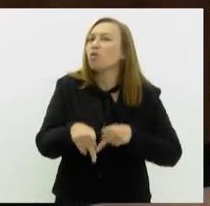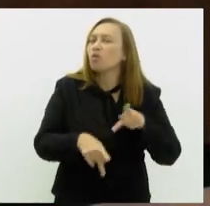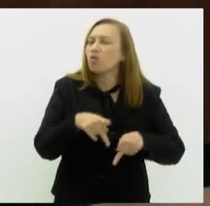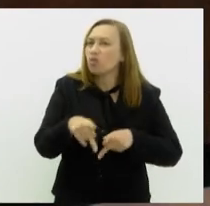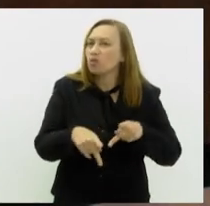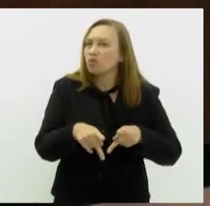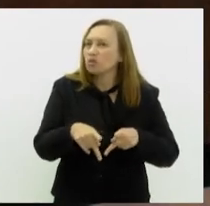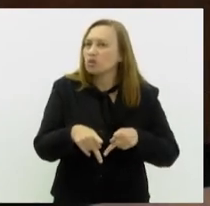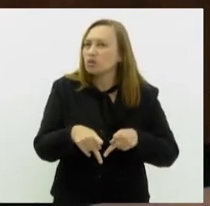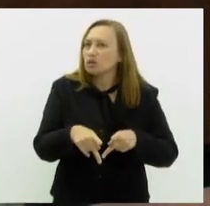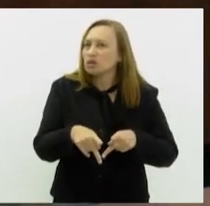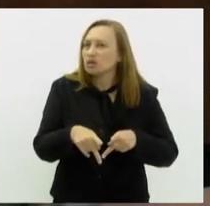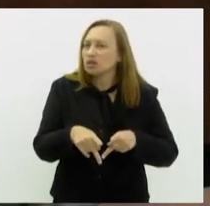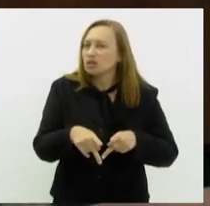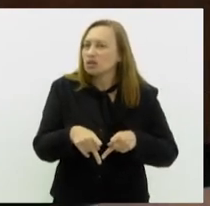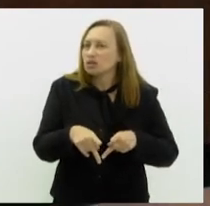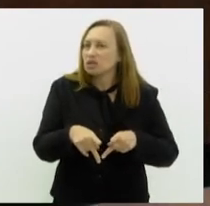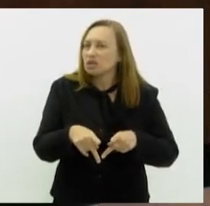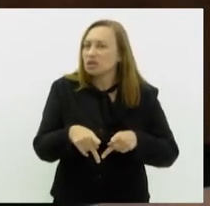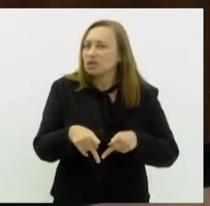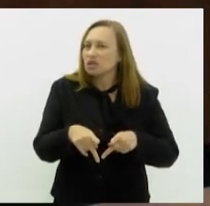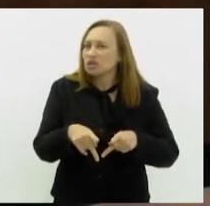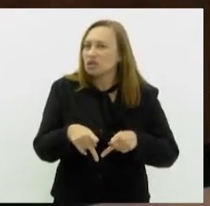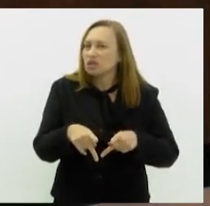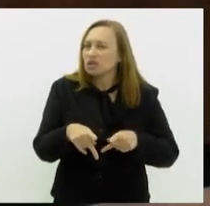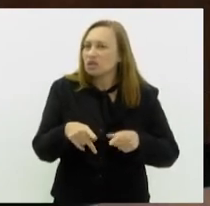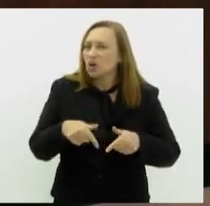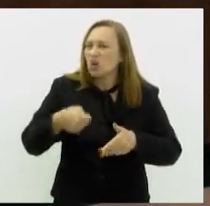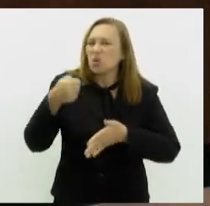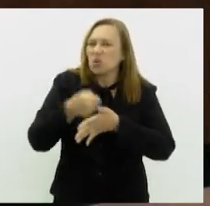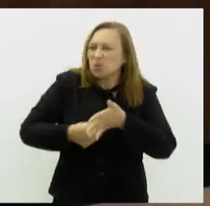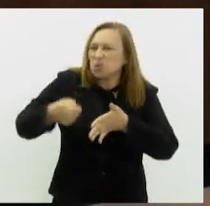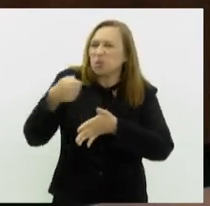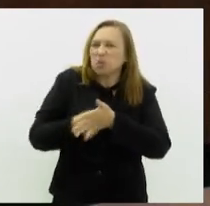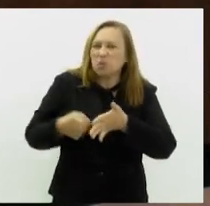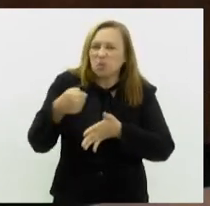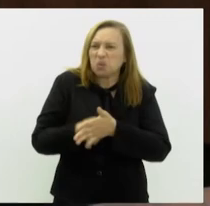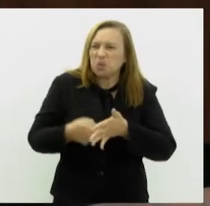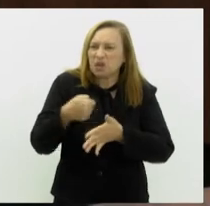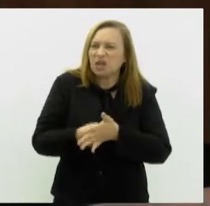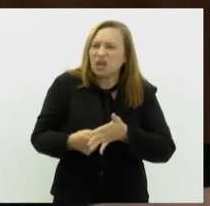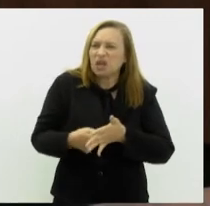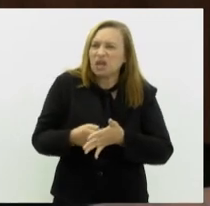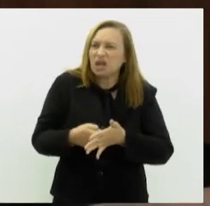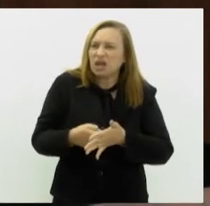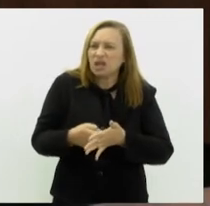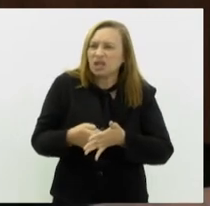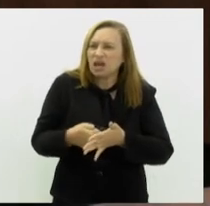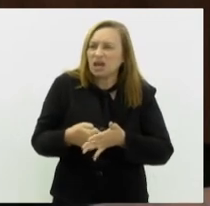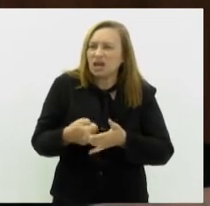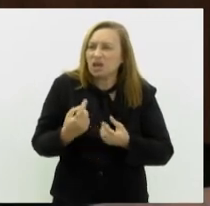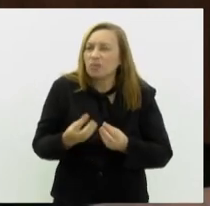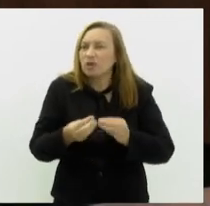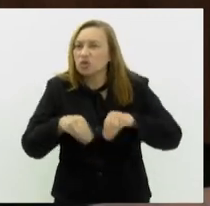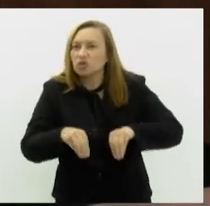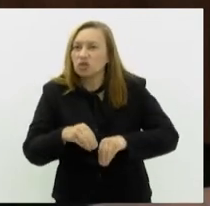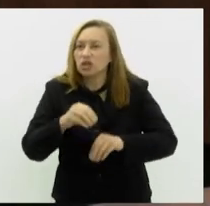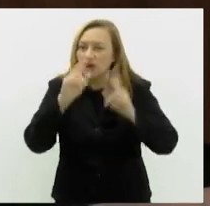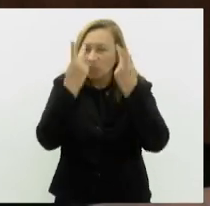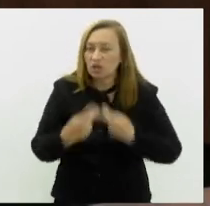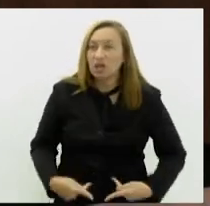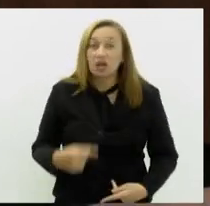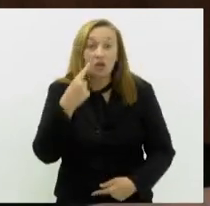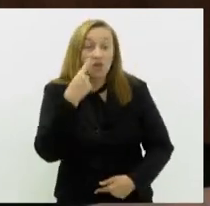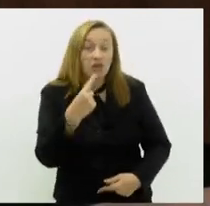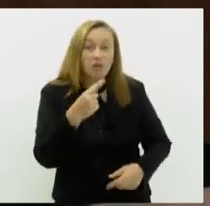em vez de travarem lutas inconsequentes e que ameaçam a humanidade, como nós temos visto lá a